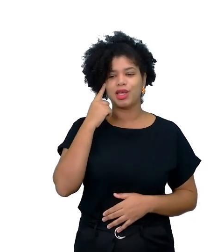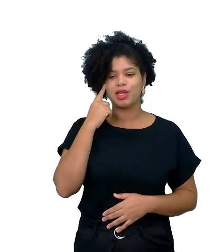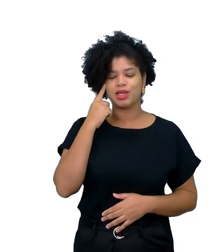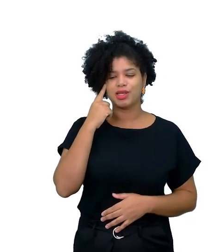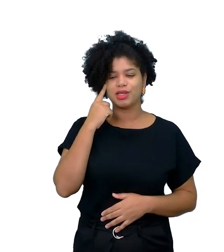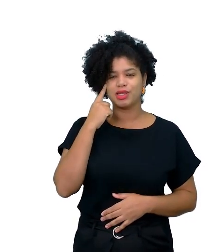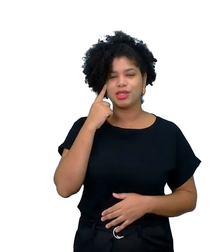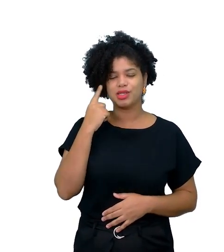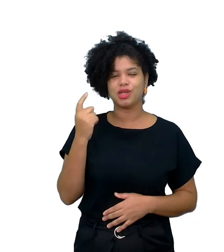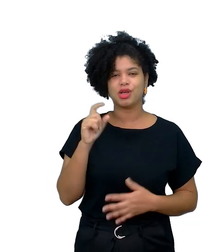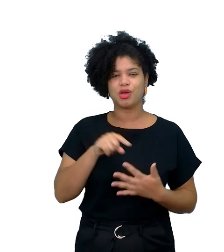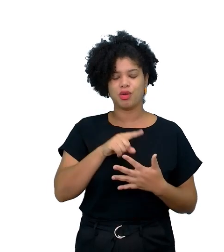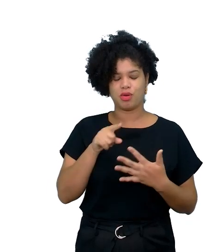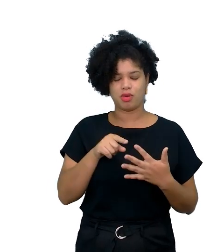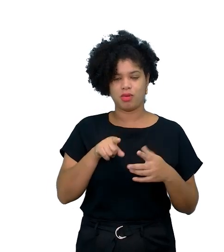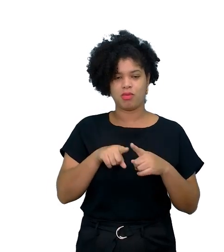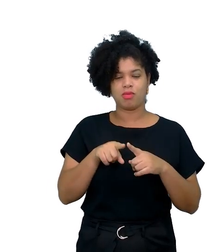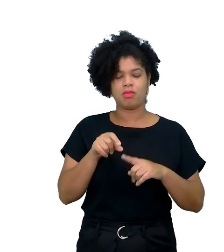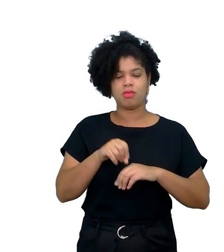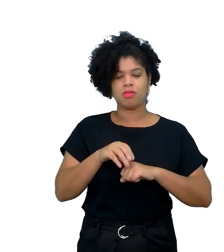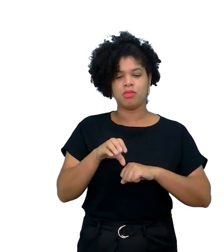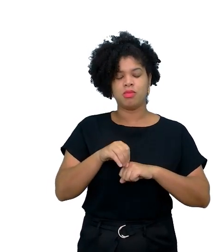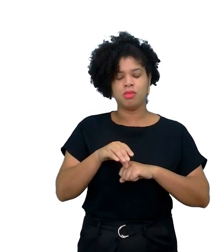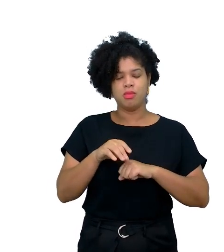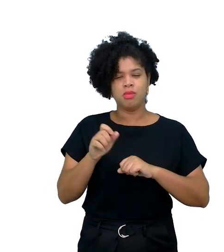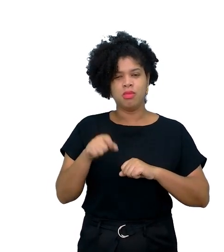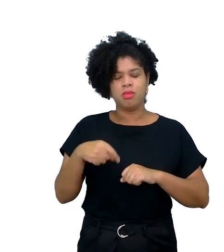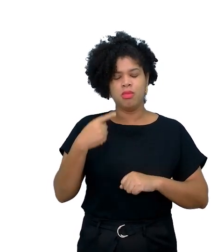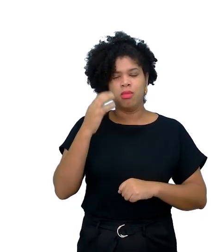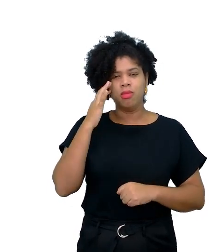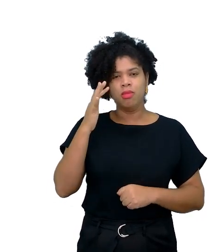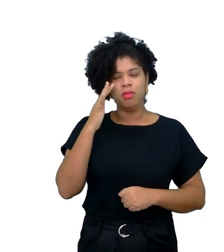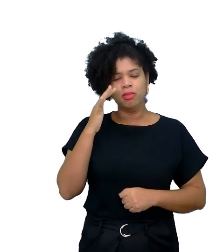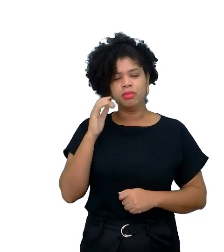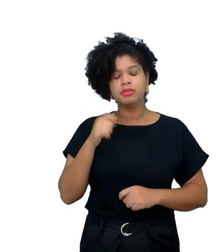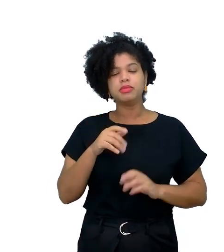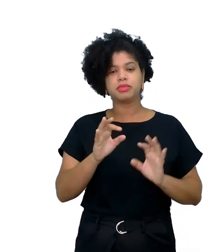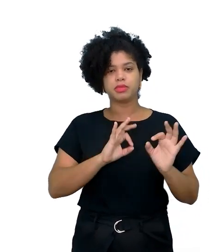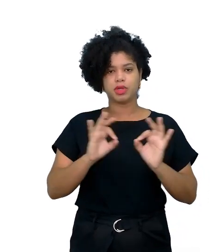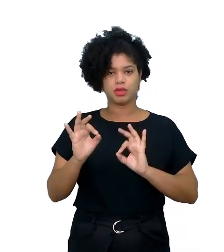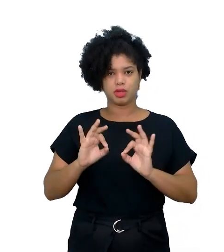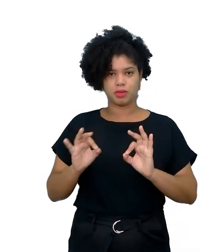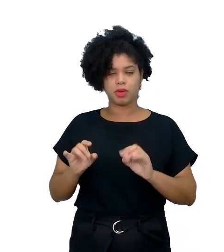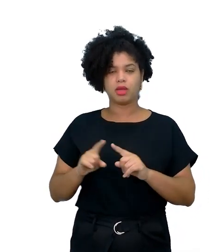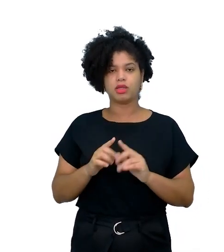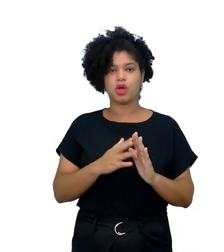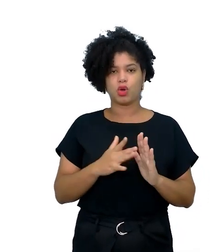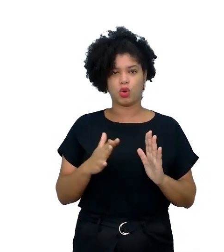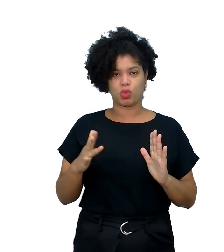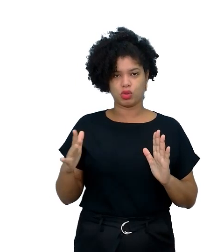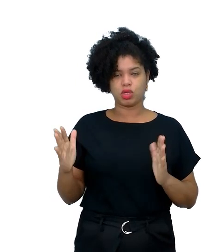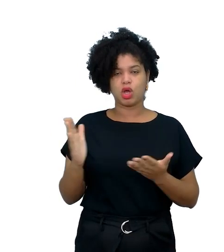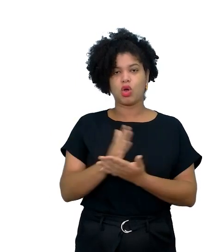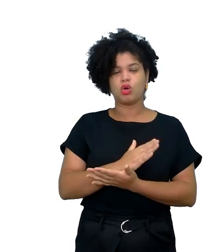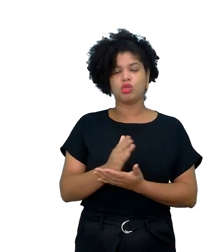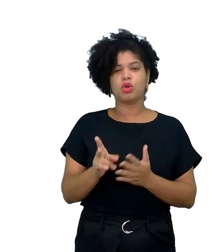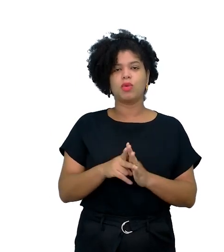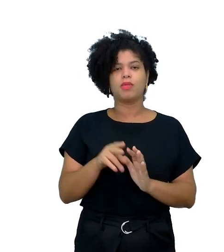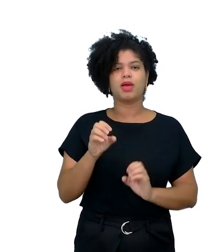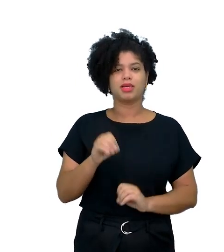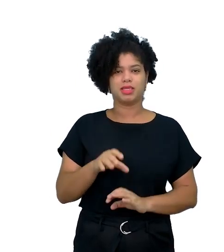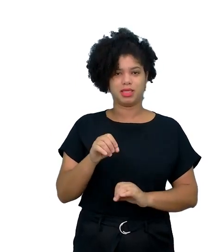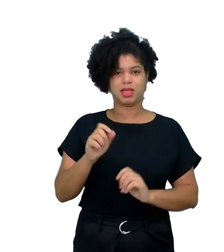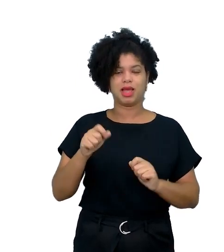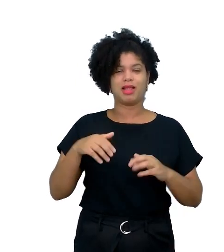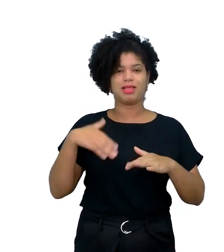né, apresentar aí uma sugestão para que possamos pensar, né, planejar e organizar as situações de ensino para